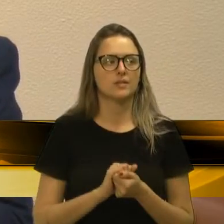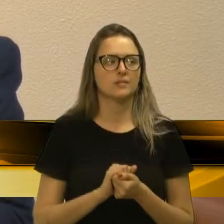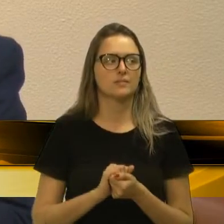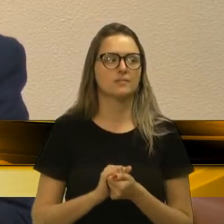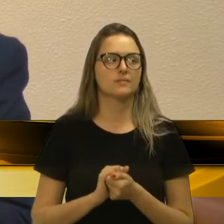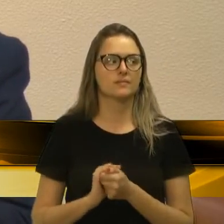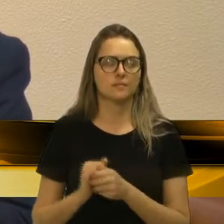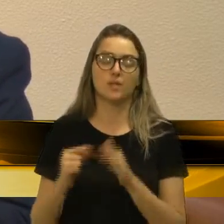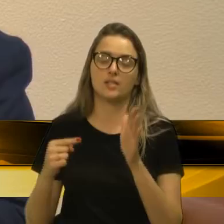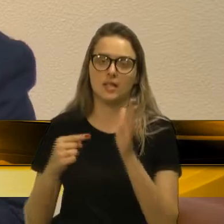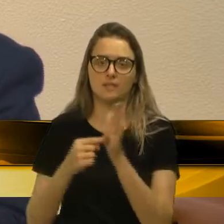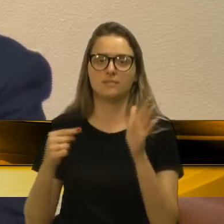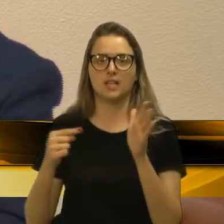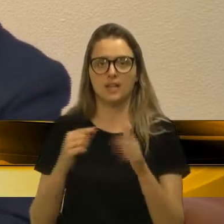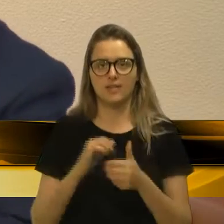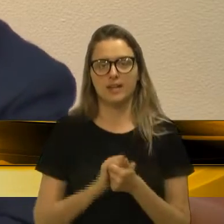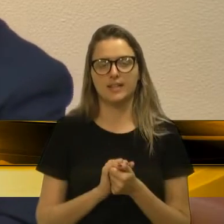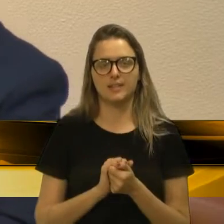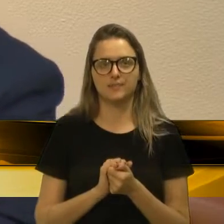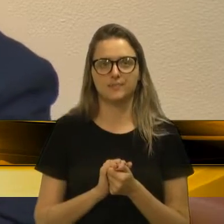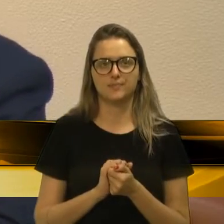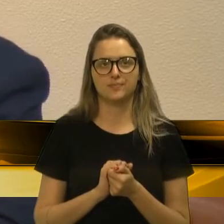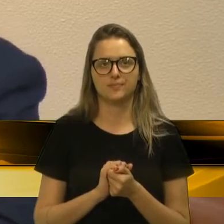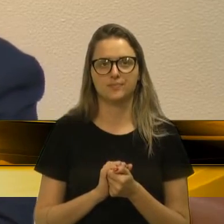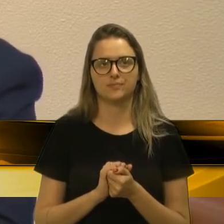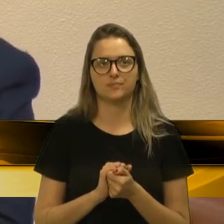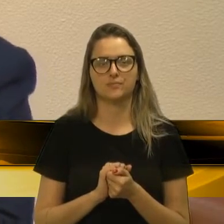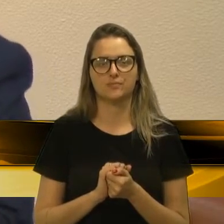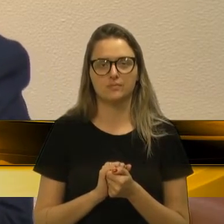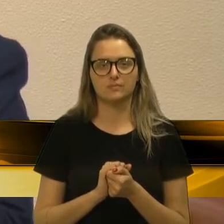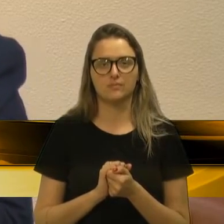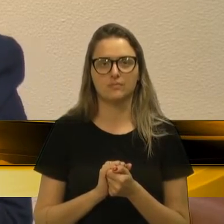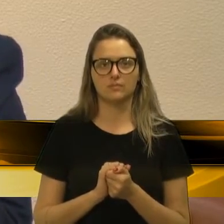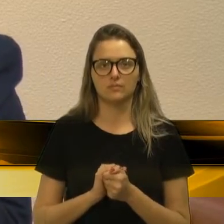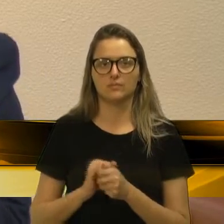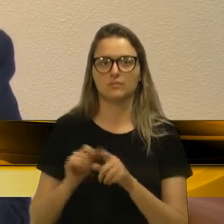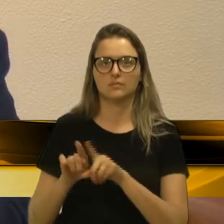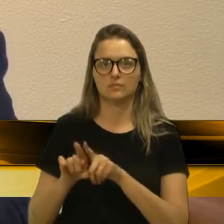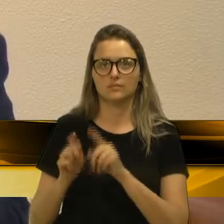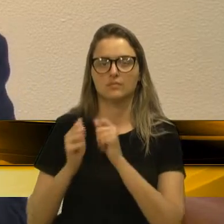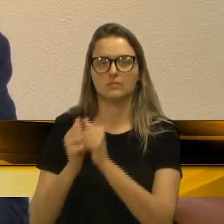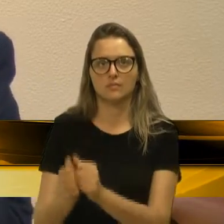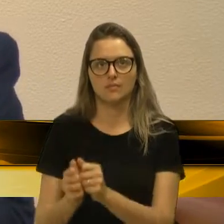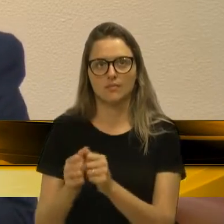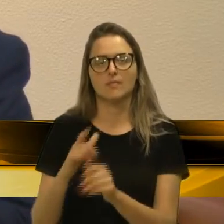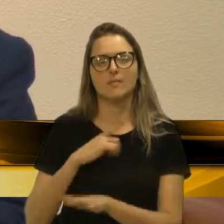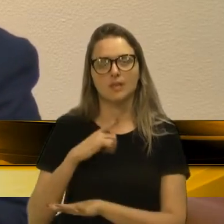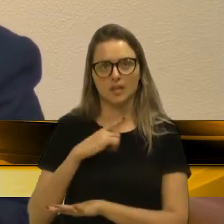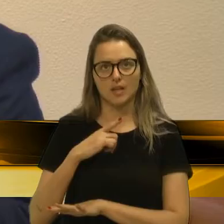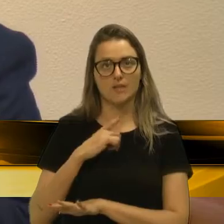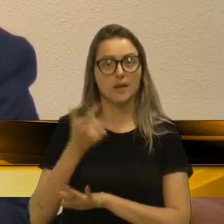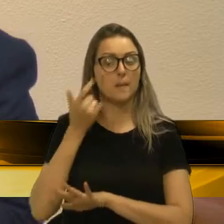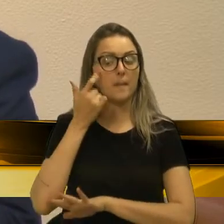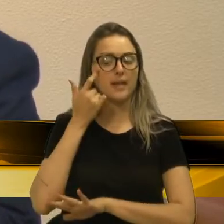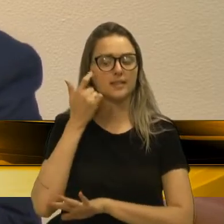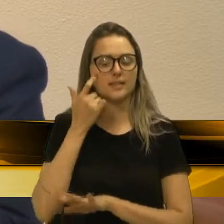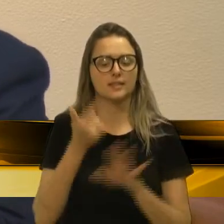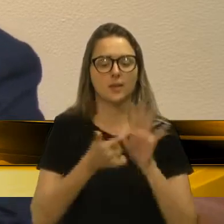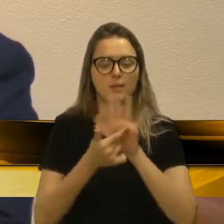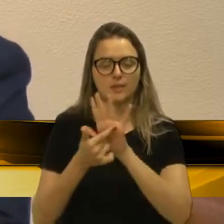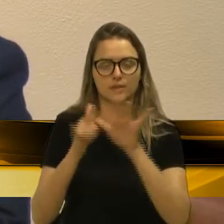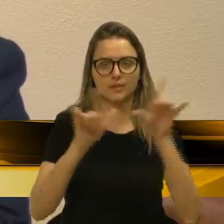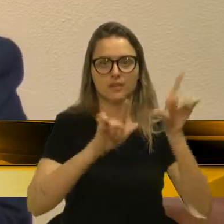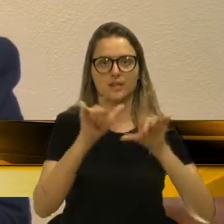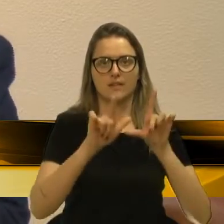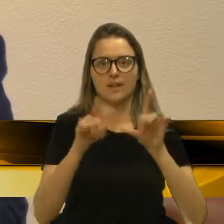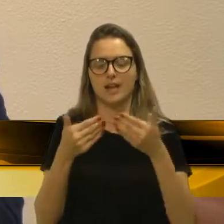quando tiver que denunciar, e aquele que vai se aventurar numa licitação também vai pensar 15 vezes. Está sendo transmitido, a abertura